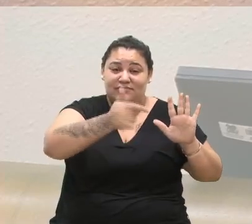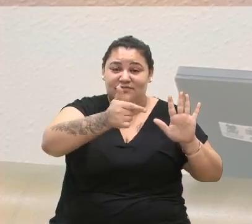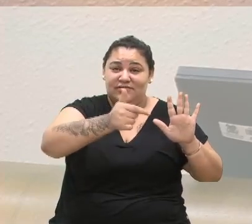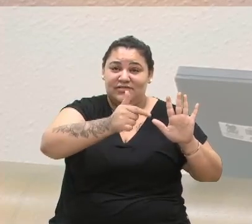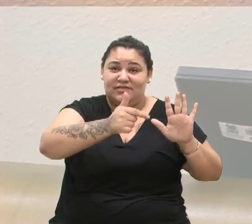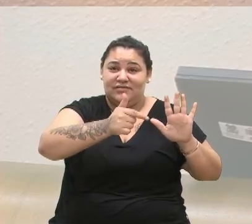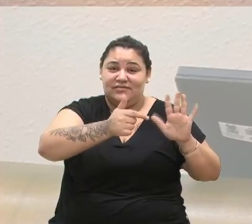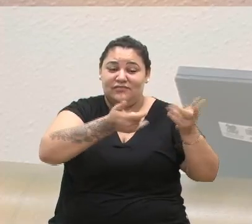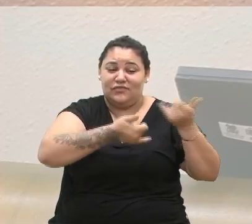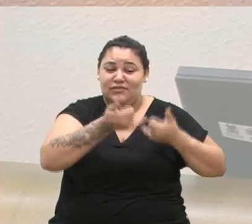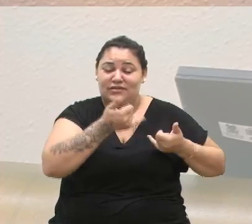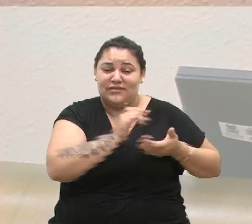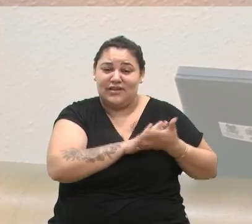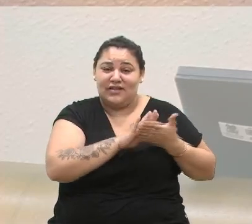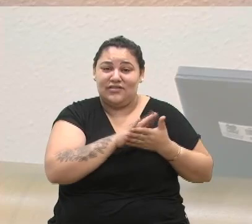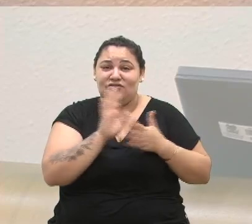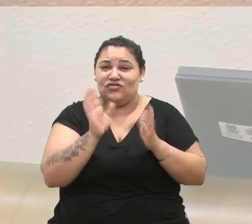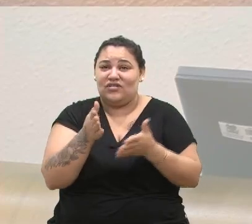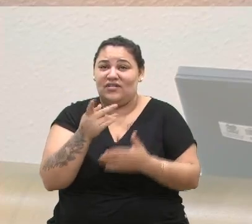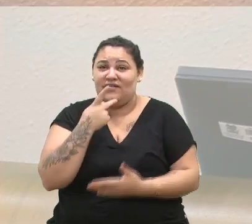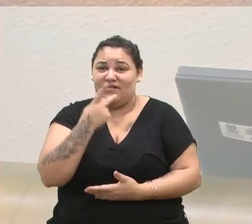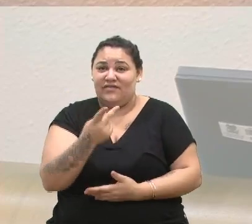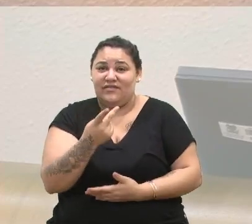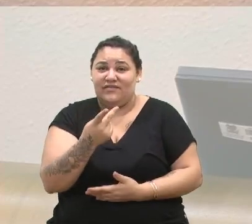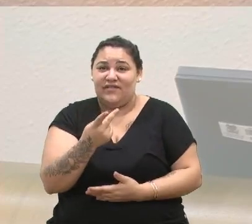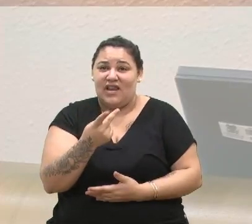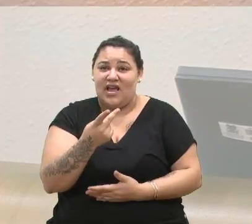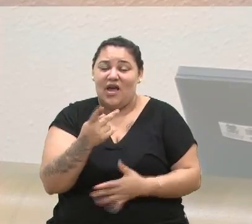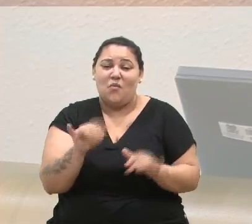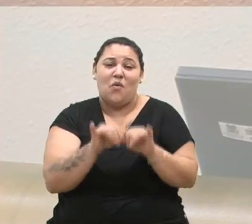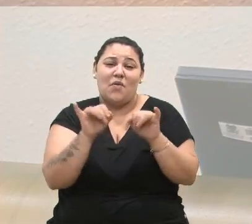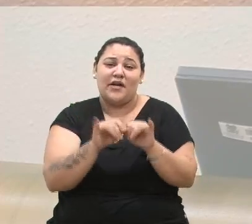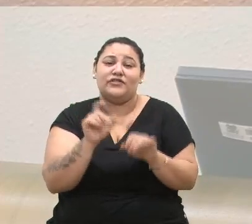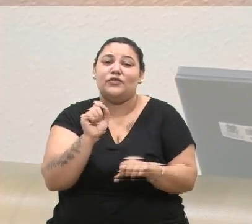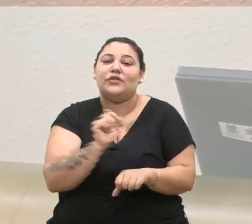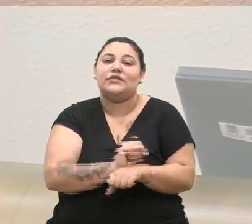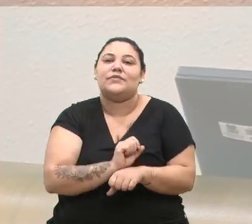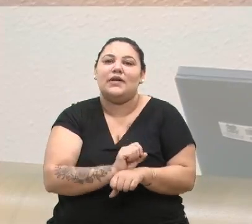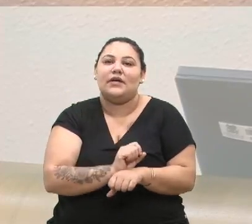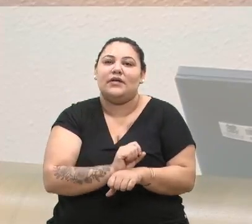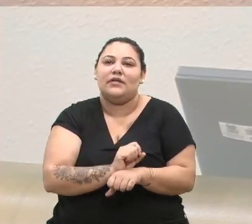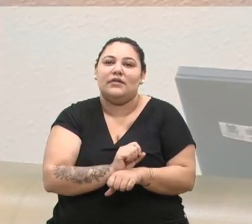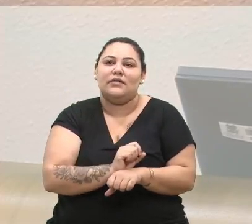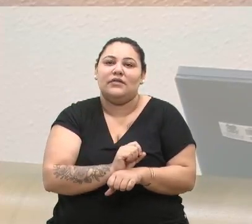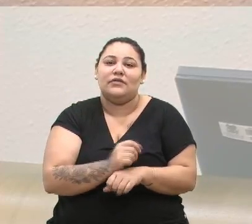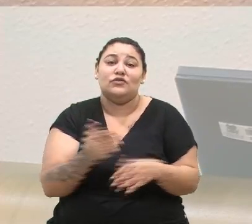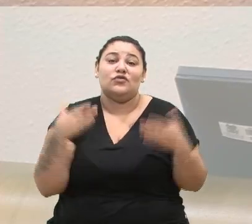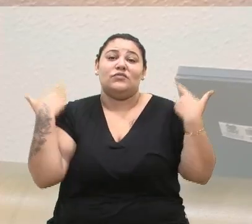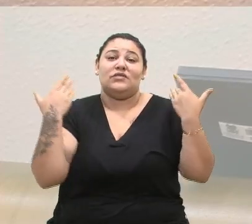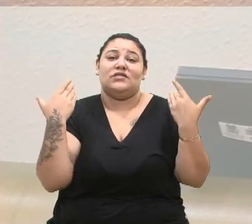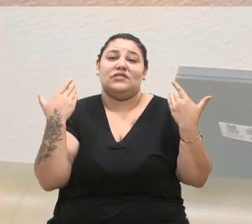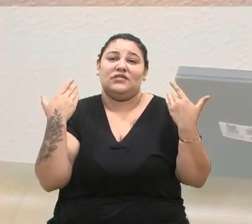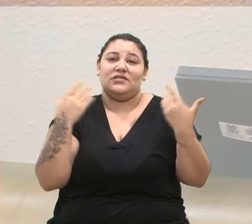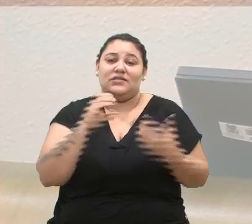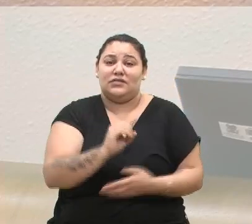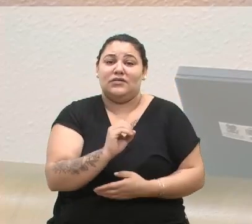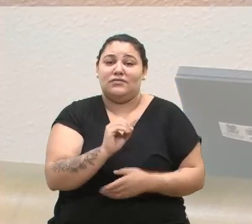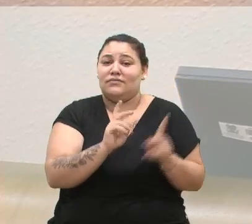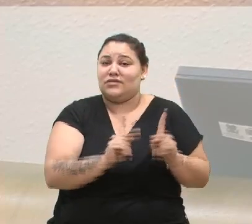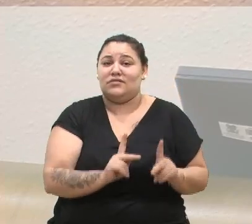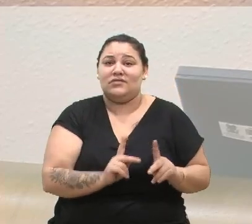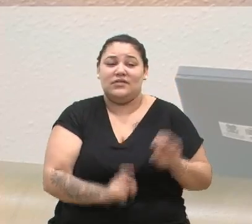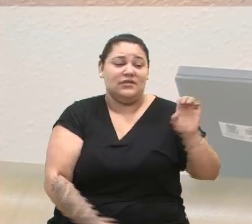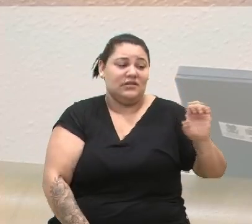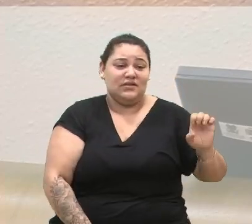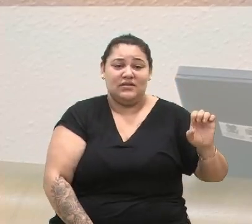redes sociais falar besteira. Então, o que se espera? Para surpresa de 0 pessoas, né? A esquerda sempre, né,